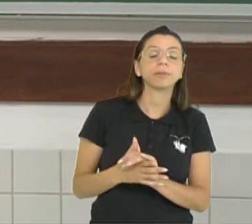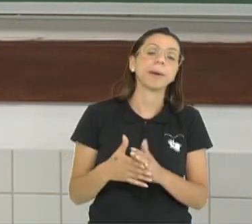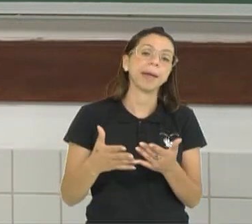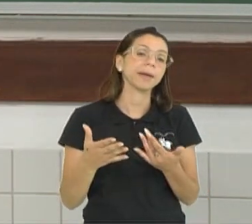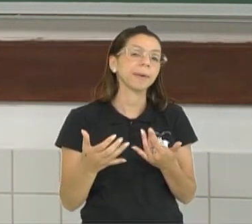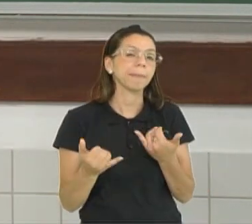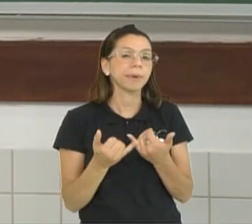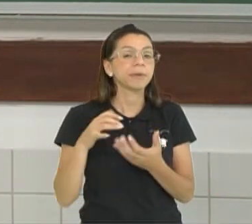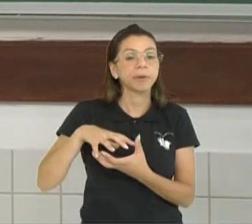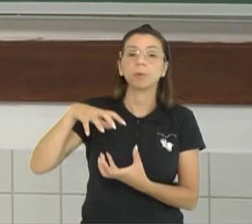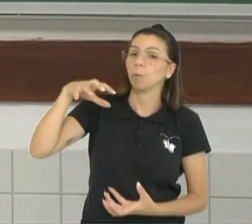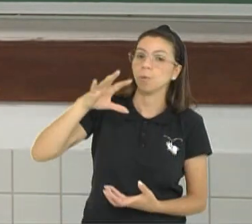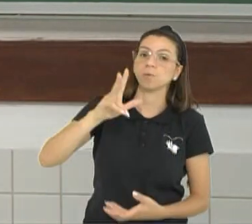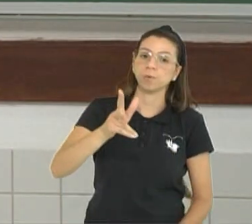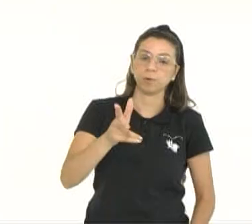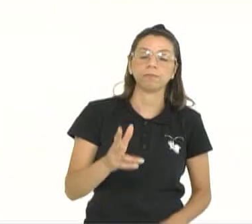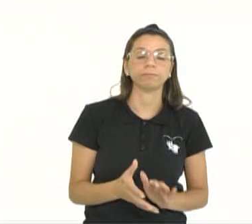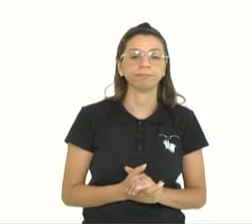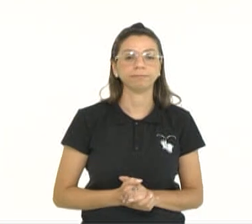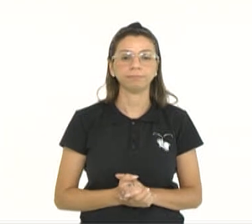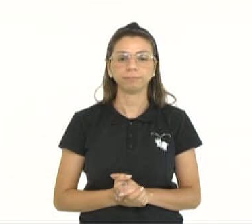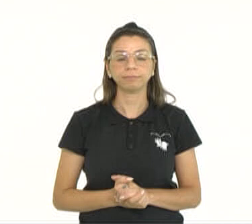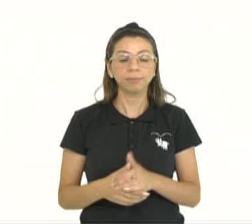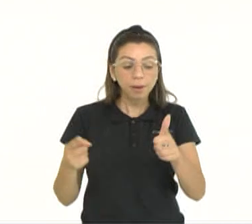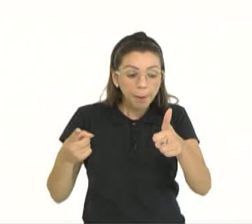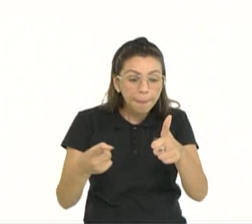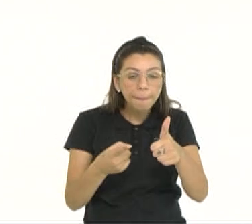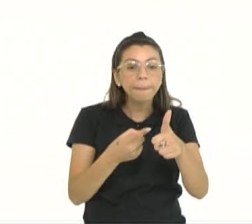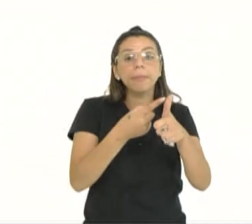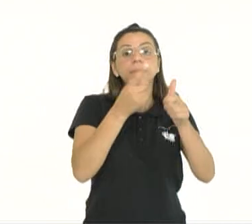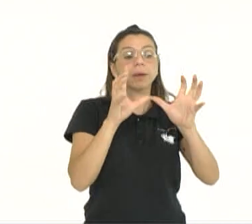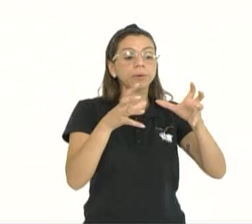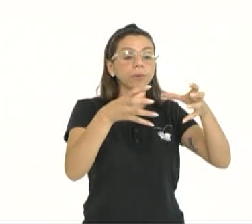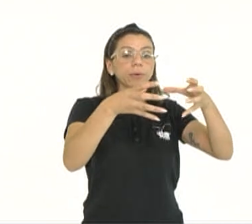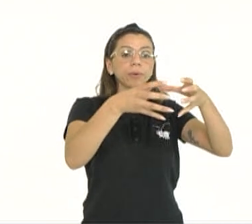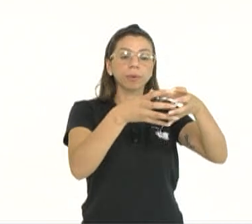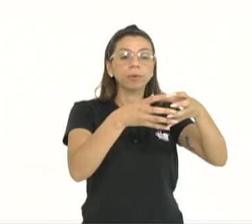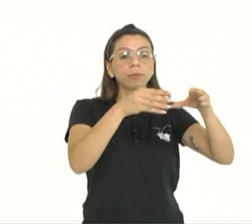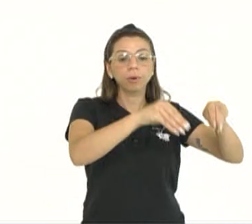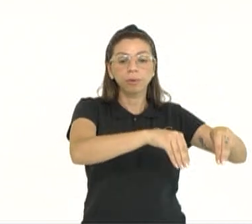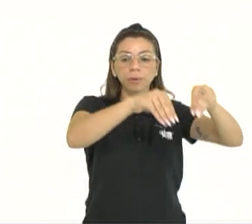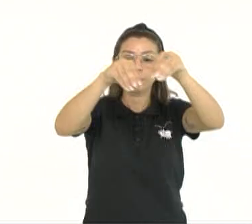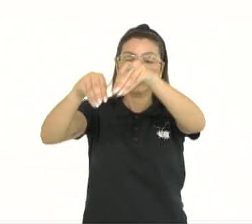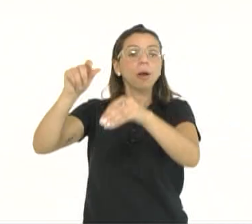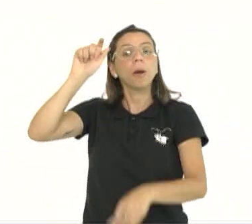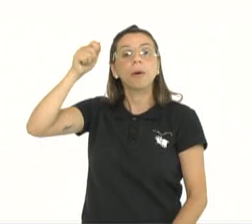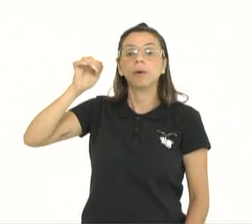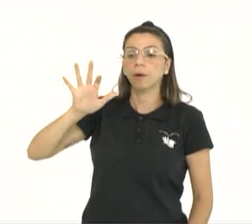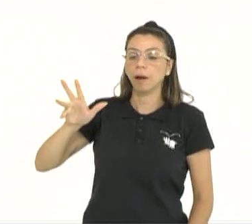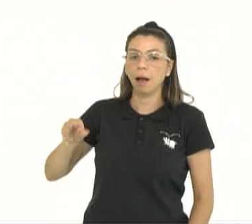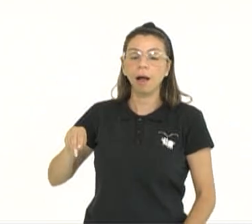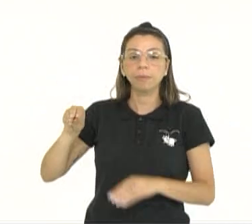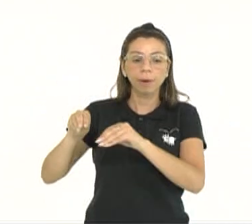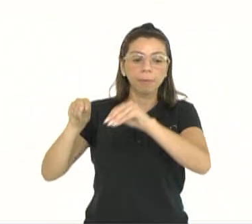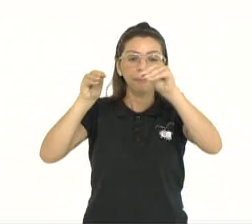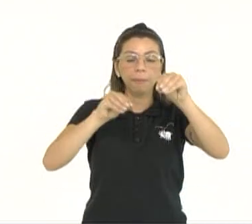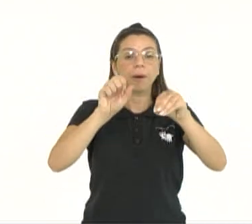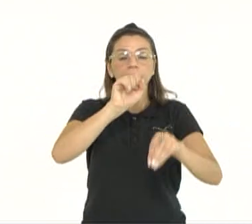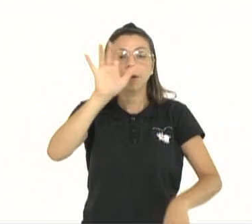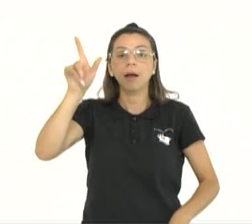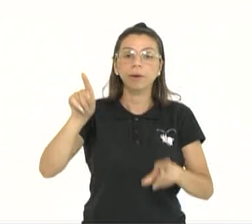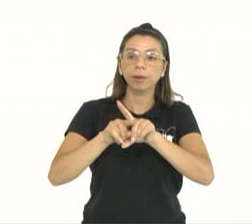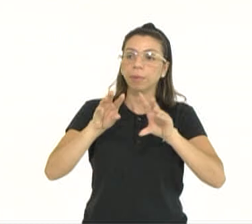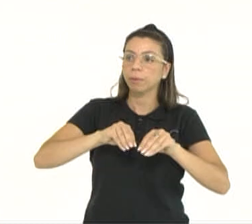grupo, né? Foi essa a primeira espécie Homo a emigrar da África para a Ásia e para a